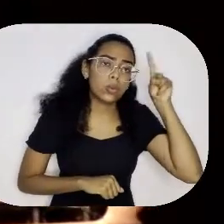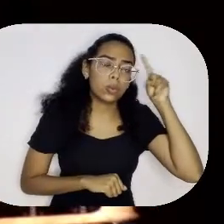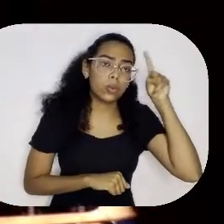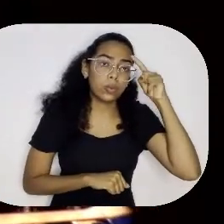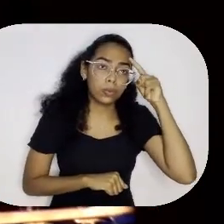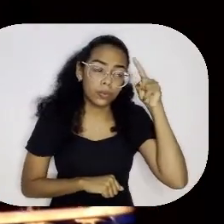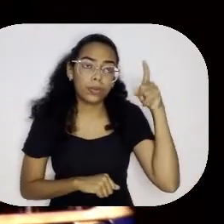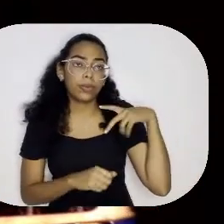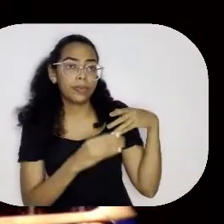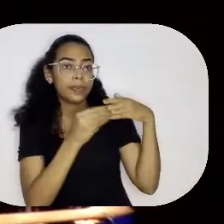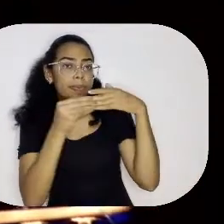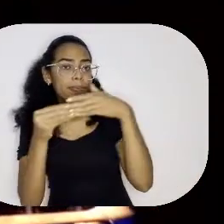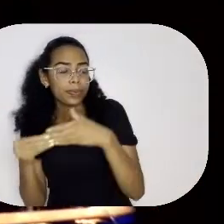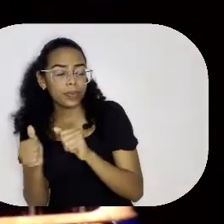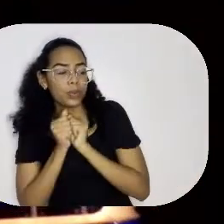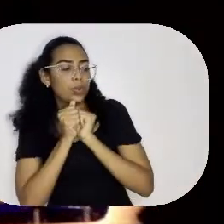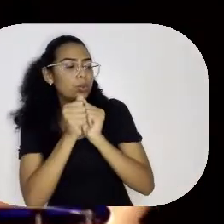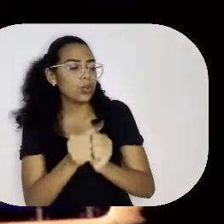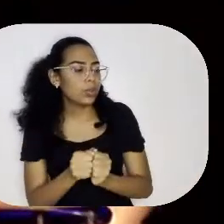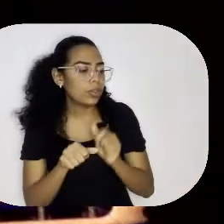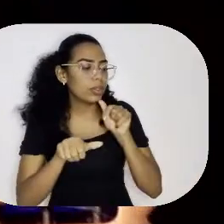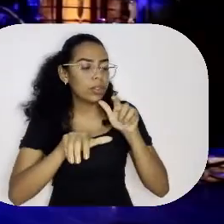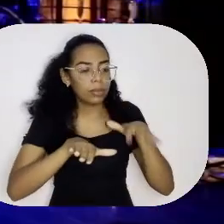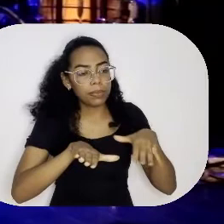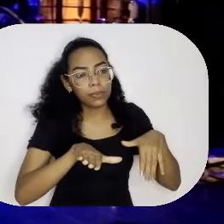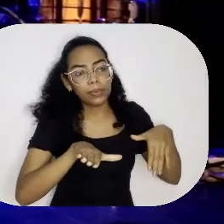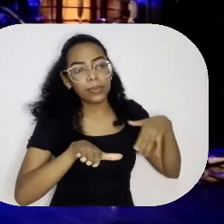dia a dia, me levam ao mar.